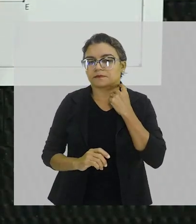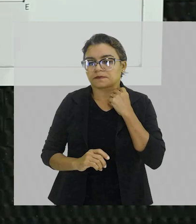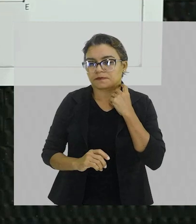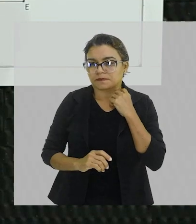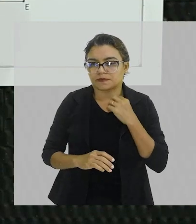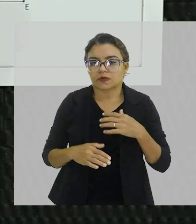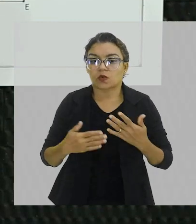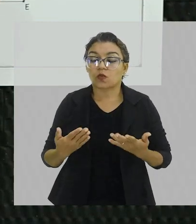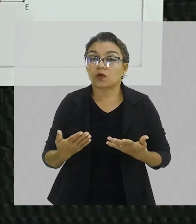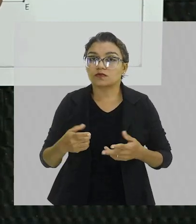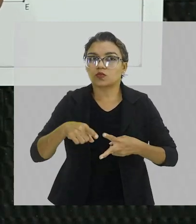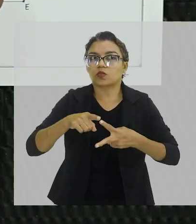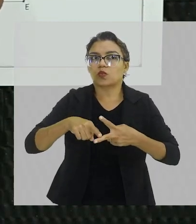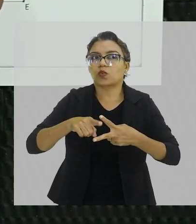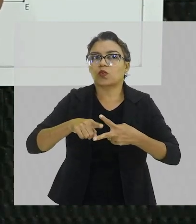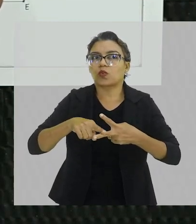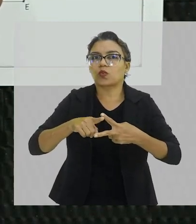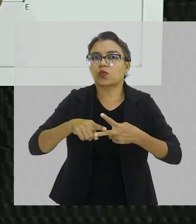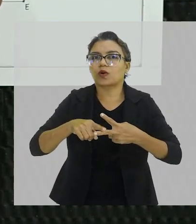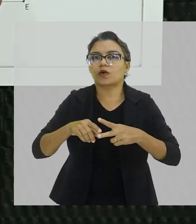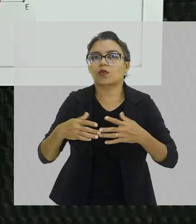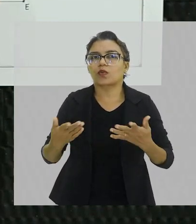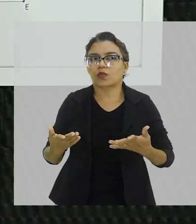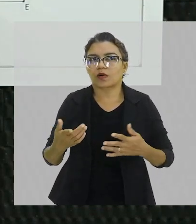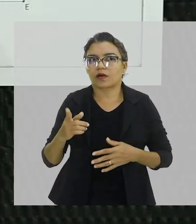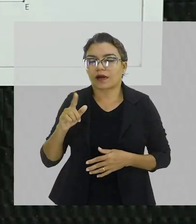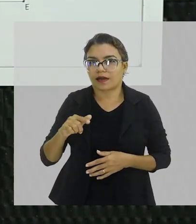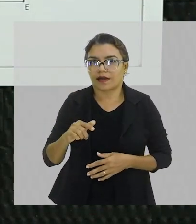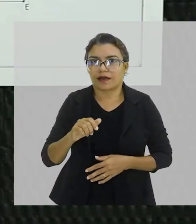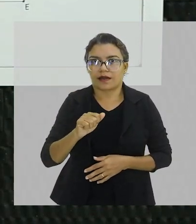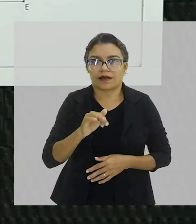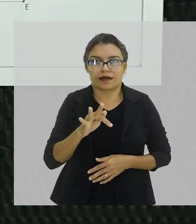é que é esse ângulo aqui, ó. Vou chamar esse ângulo aqui de alfa.